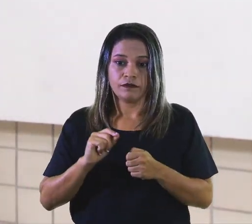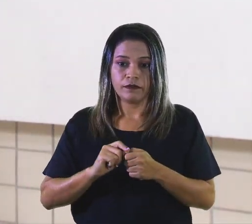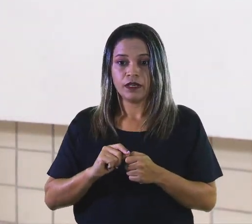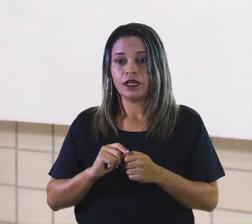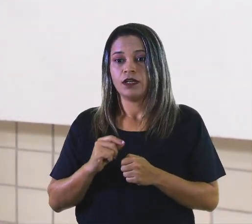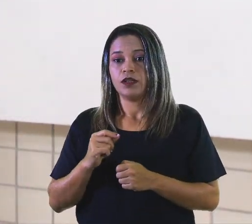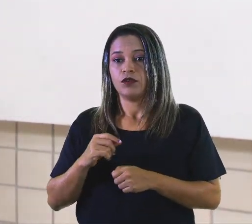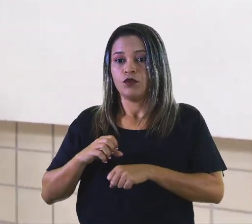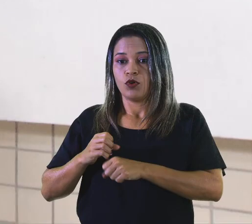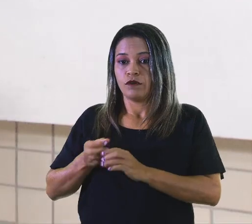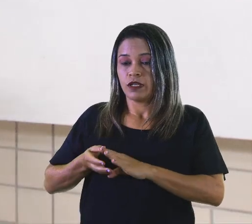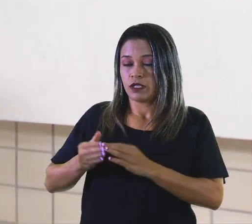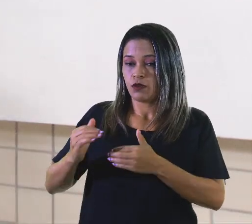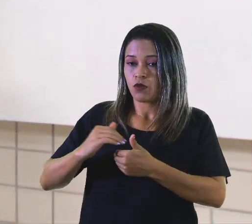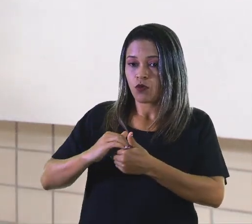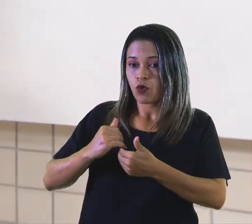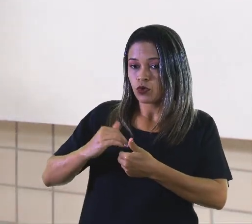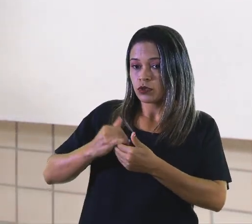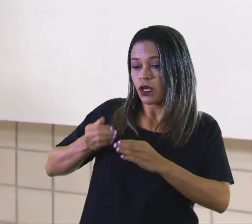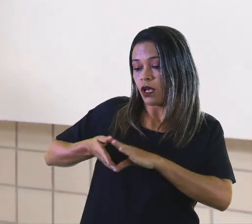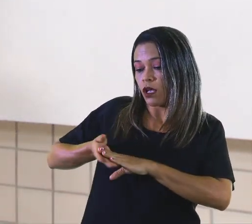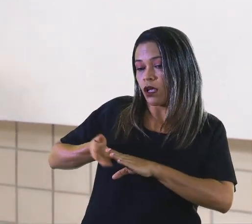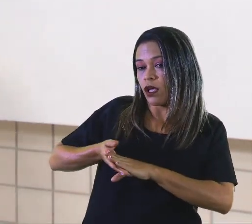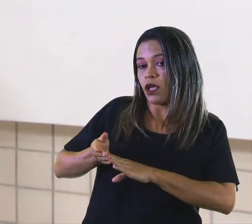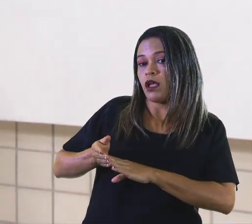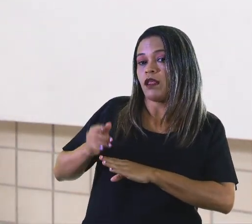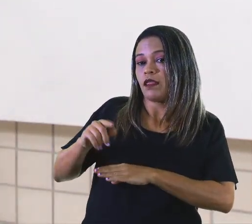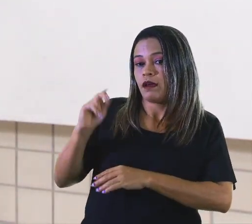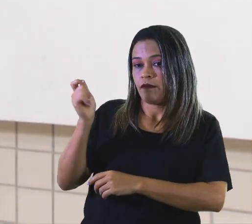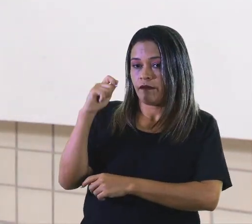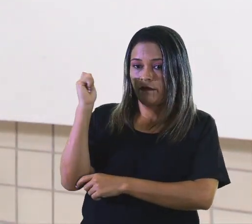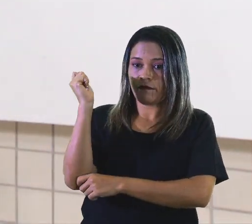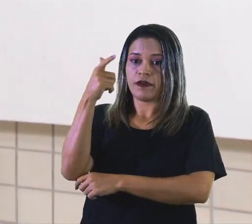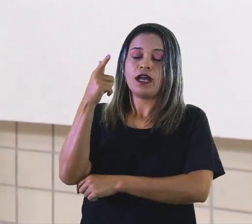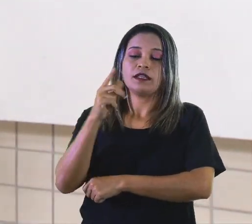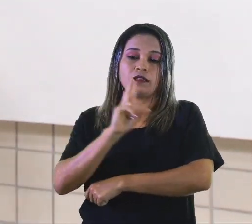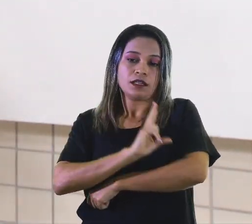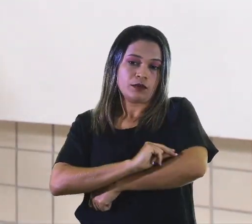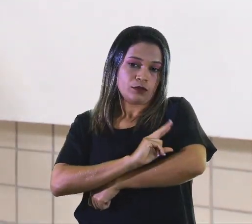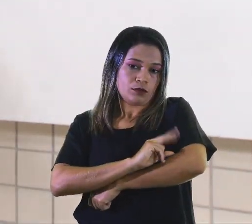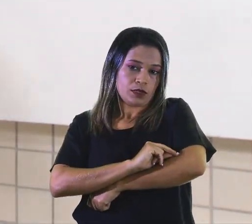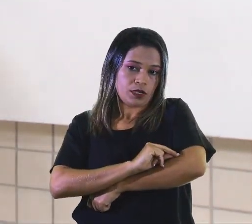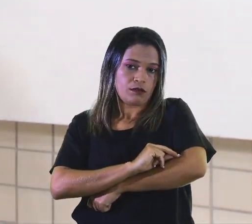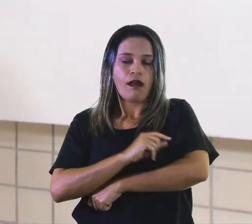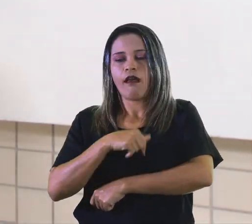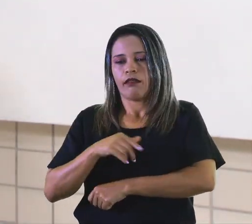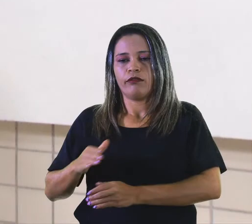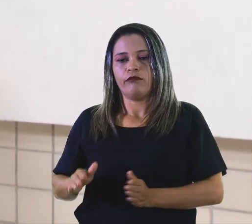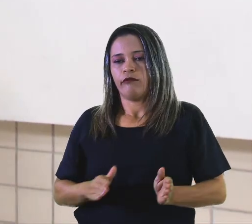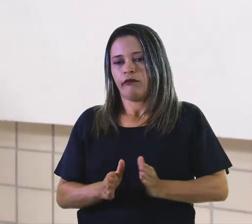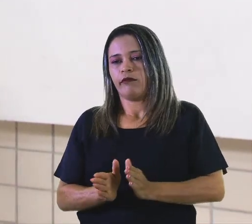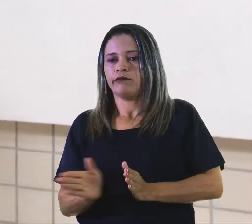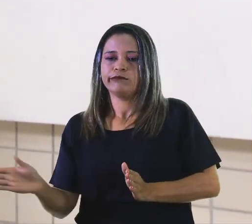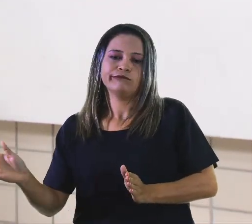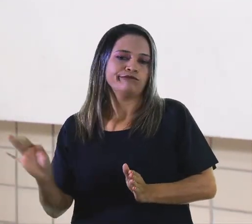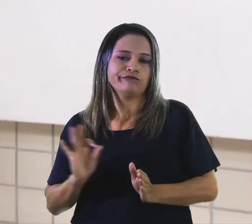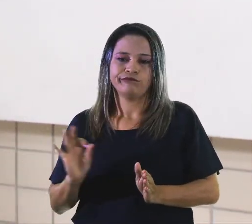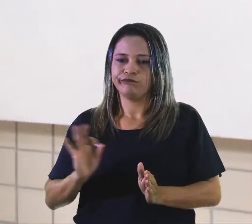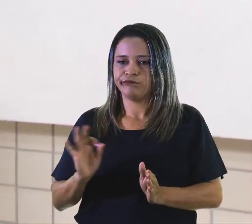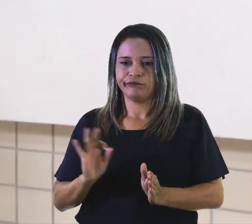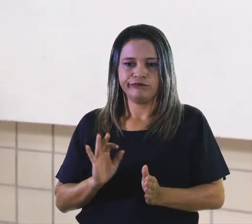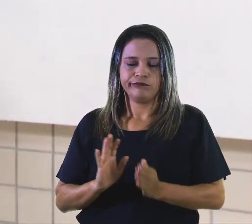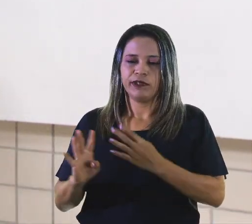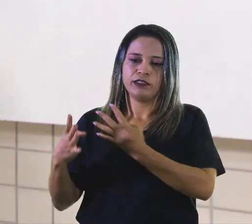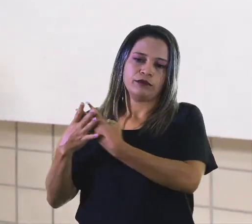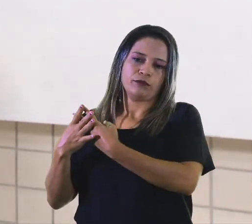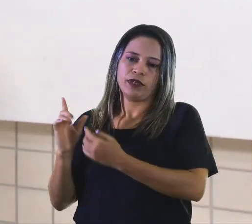fada azul falou e ainda ouvido o Pepe, que era o seu grilo falante, ele não tinha entrado nessa enroscada, né?